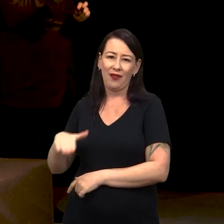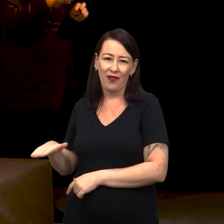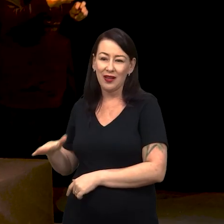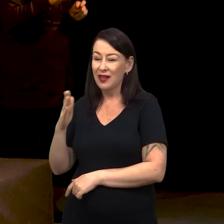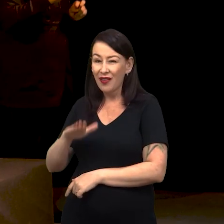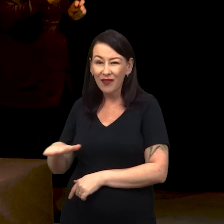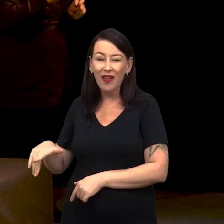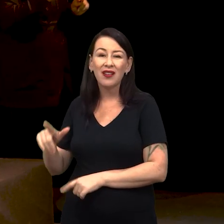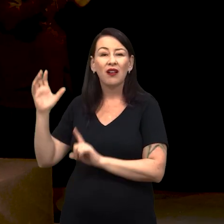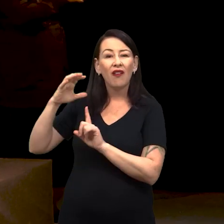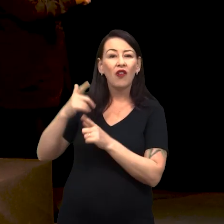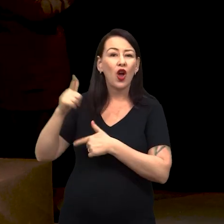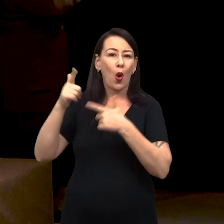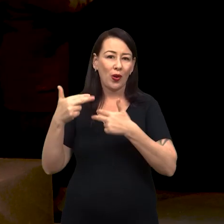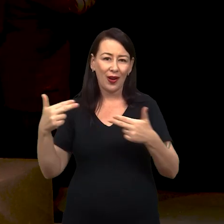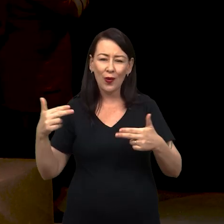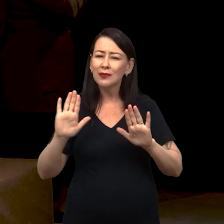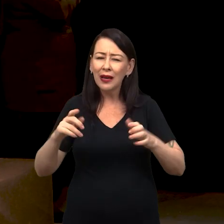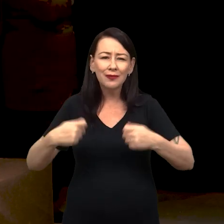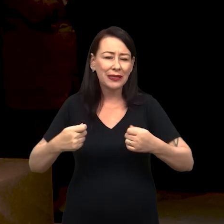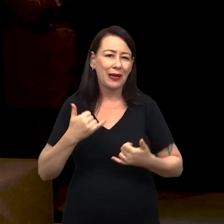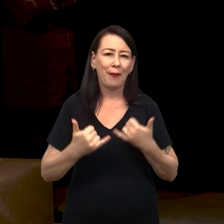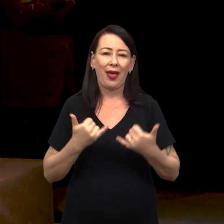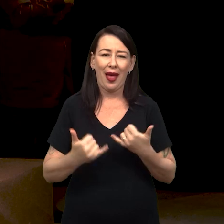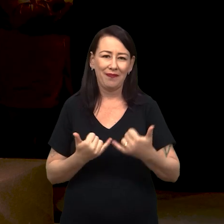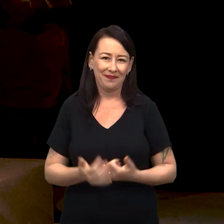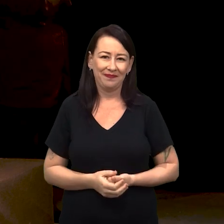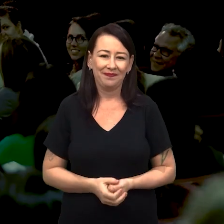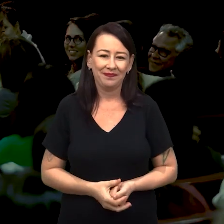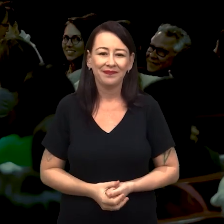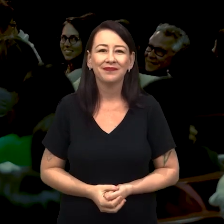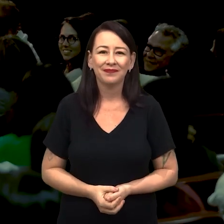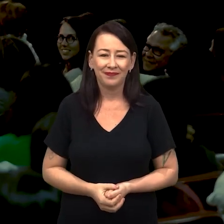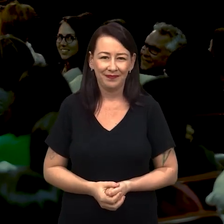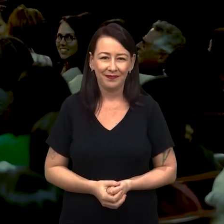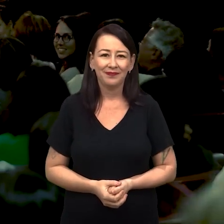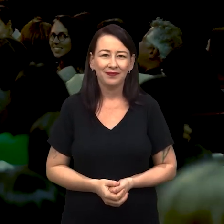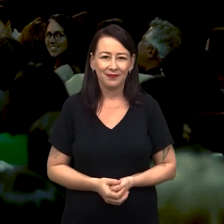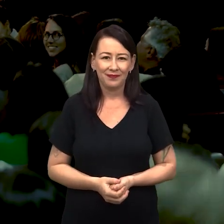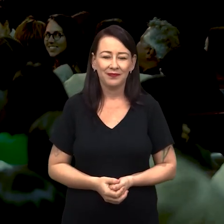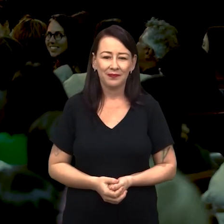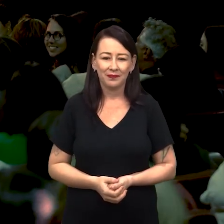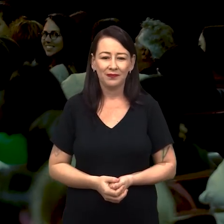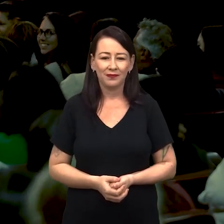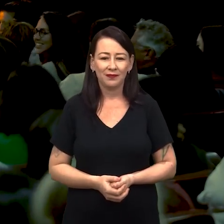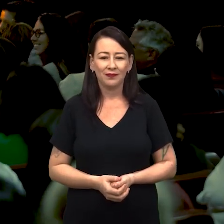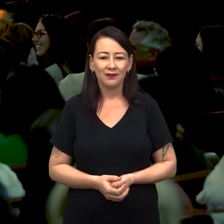estão sendo ocupadas por outras coisas que não sejam o brincar. Chuva,